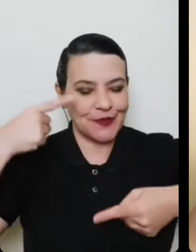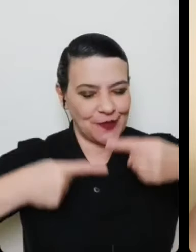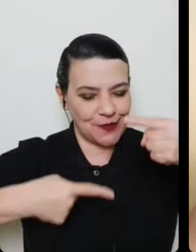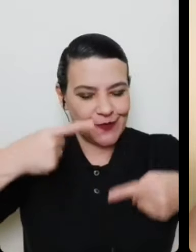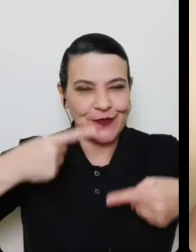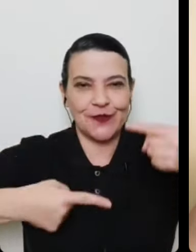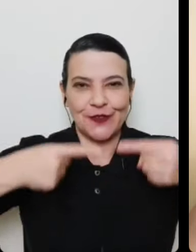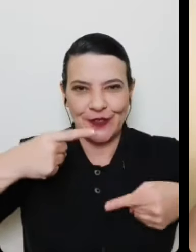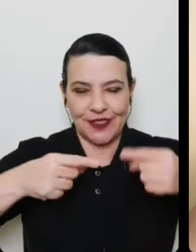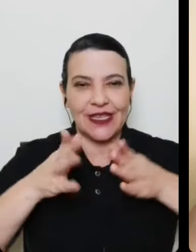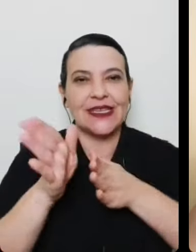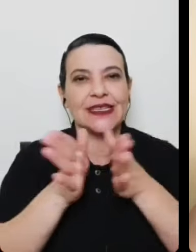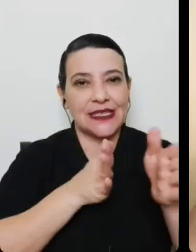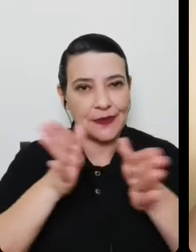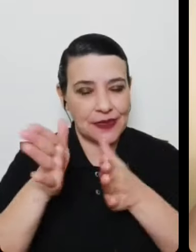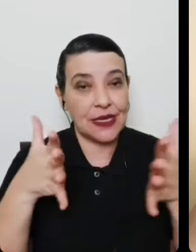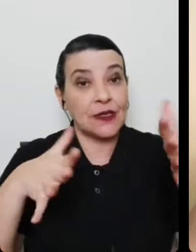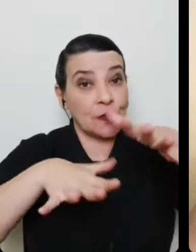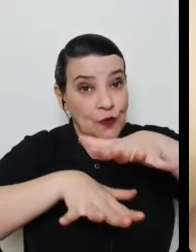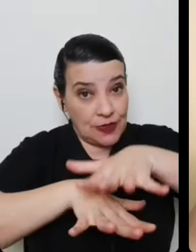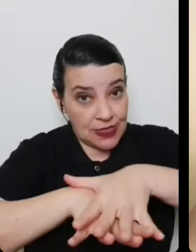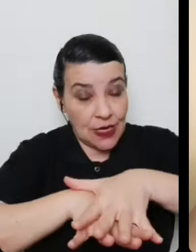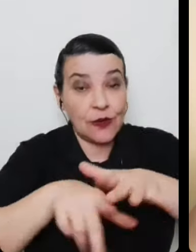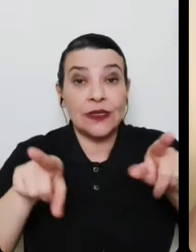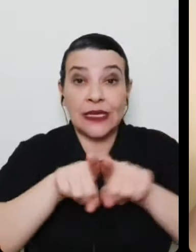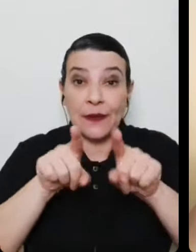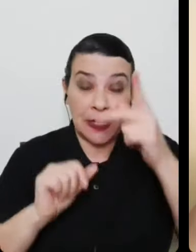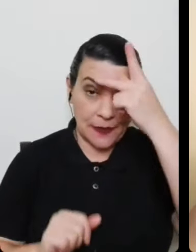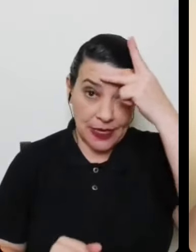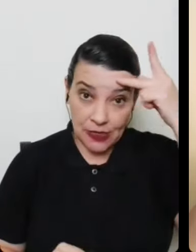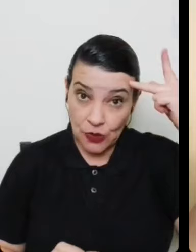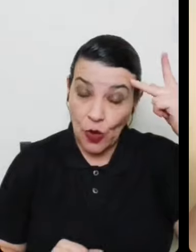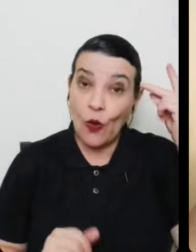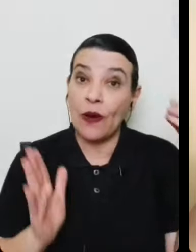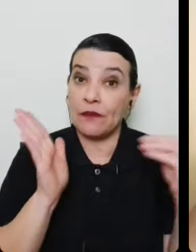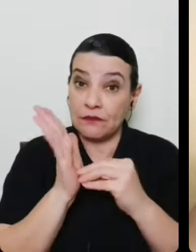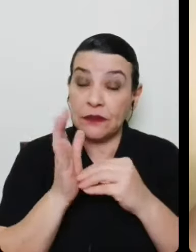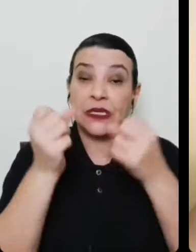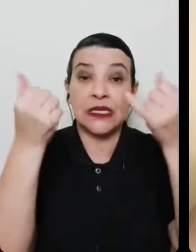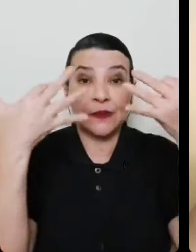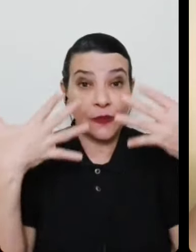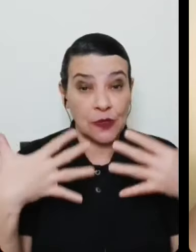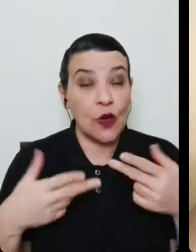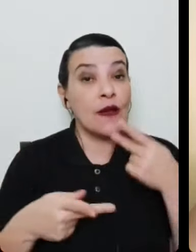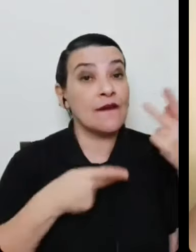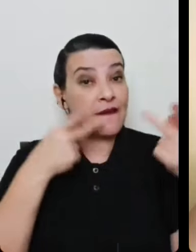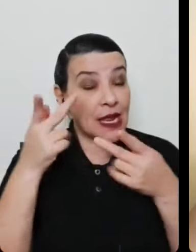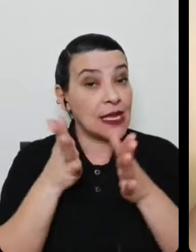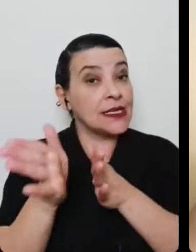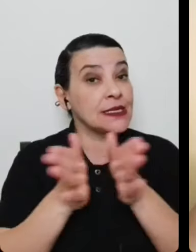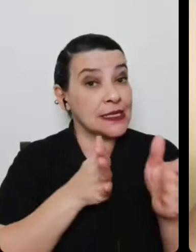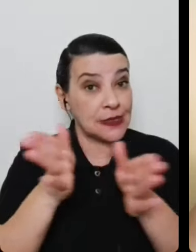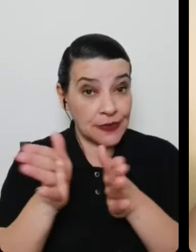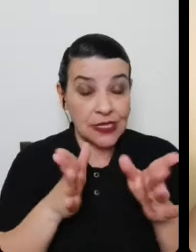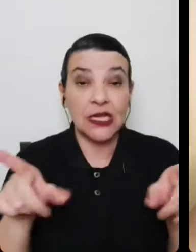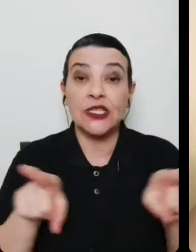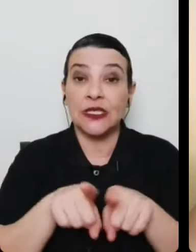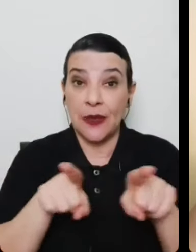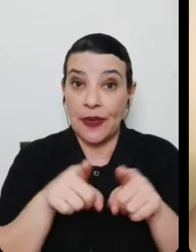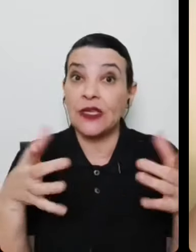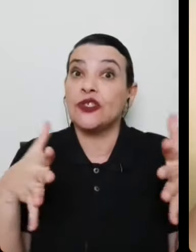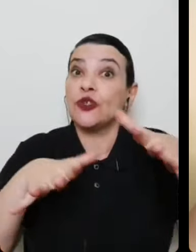da acessibilidade e inclusão. Uma das pessoas, inclusive, destacou esse aspecto, né? Falar de acessibilidade e falar também de inclusão,